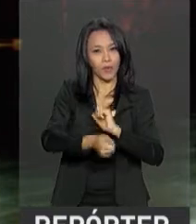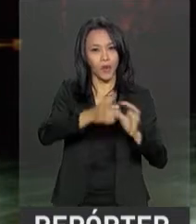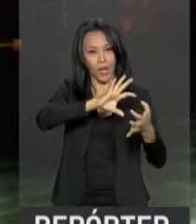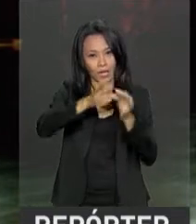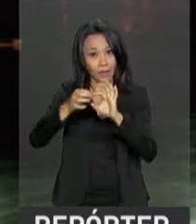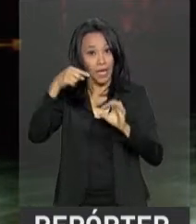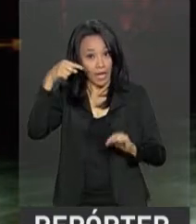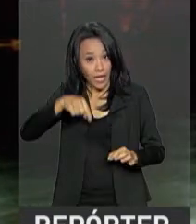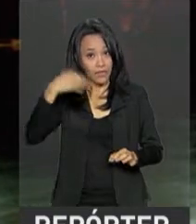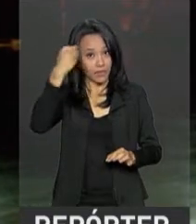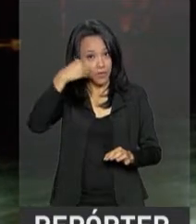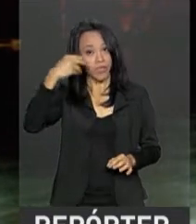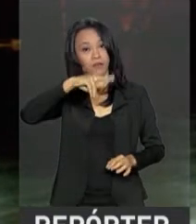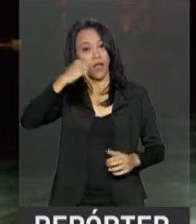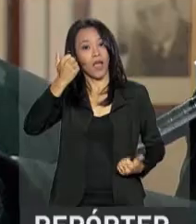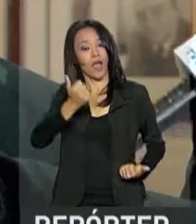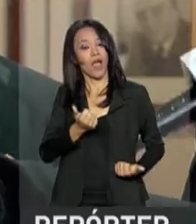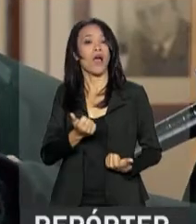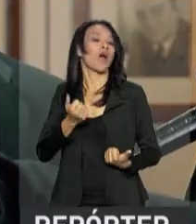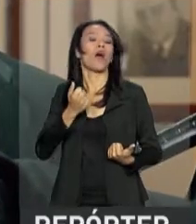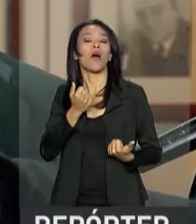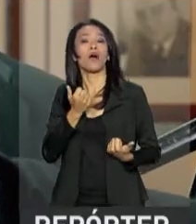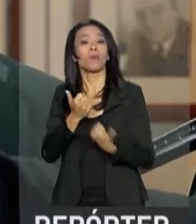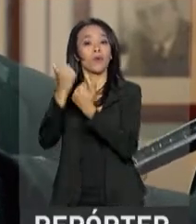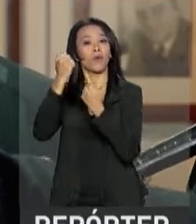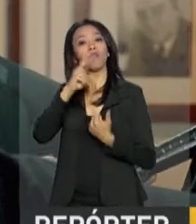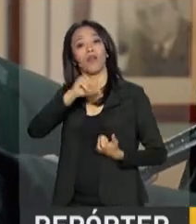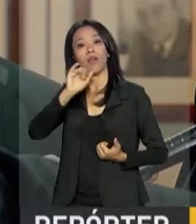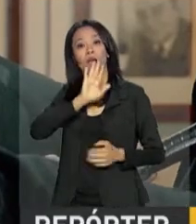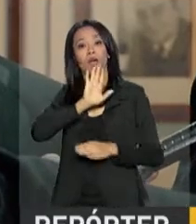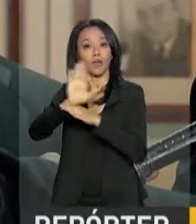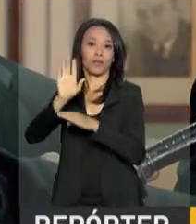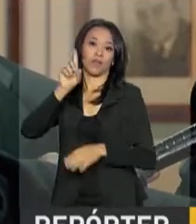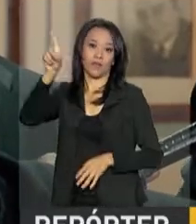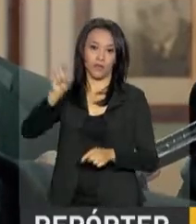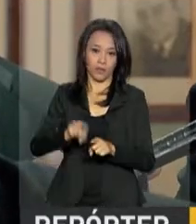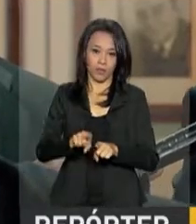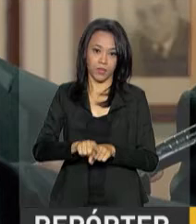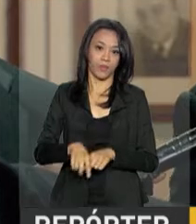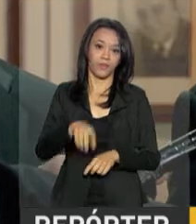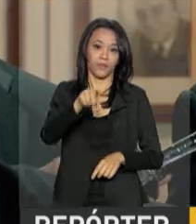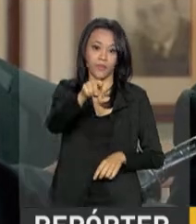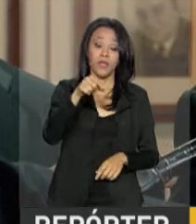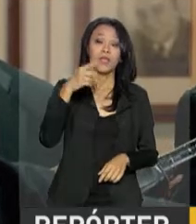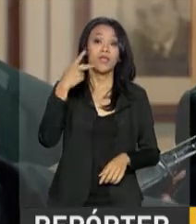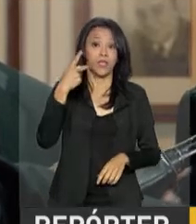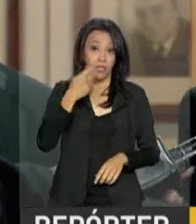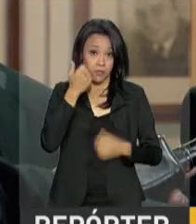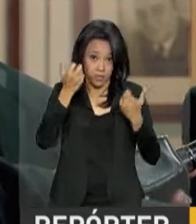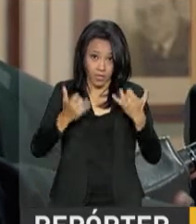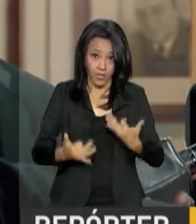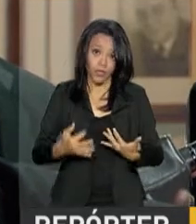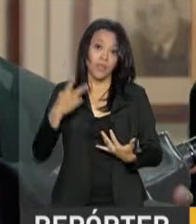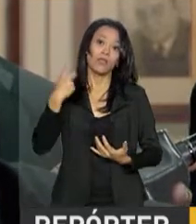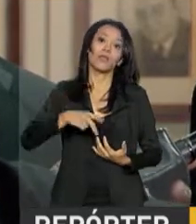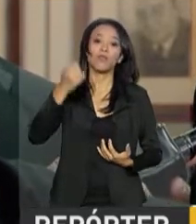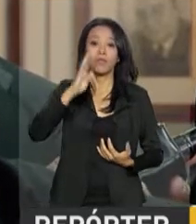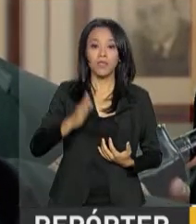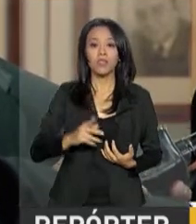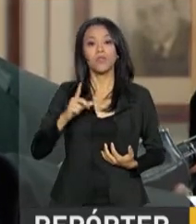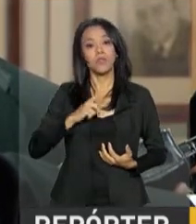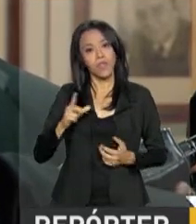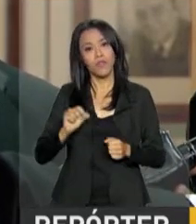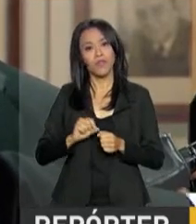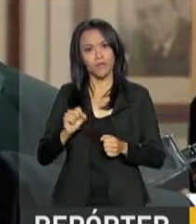útil durante a copa da rússia o brasil tem conseguido realizar eventos de larga envergadura o espectro e